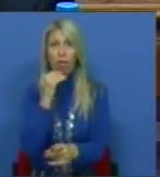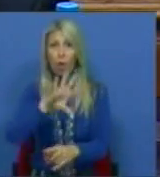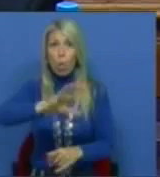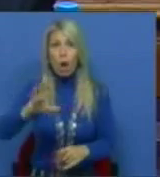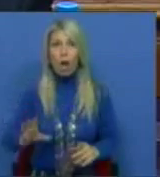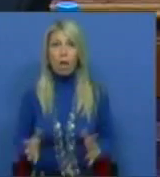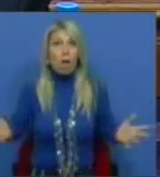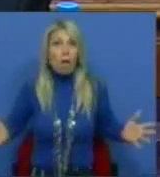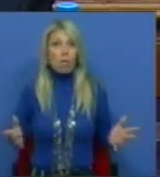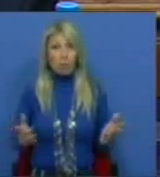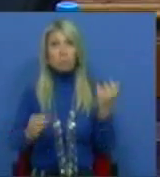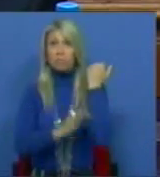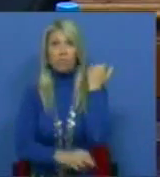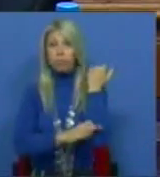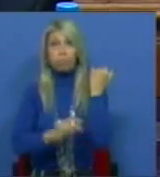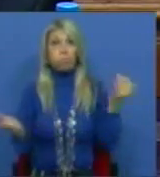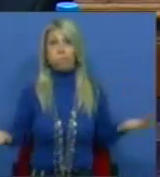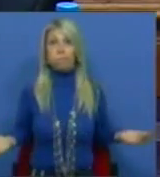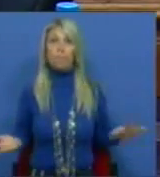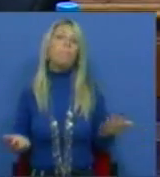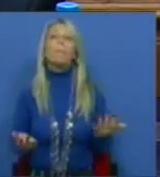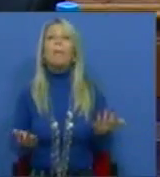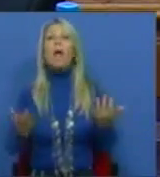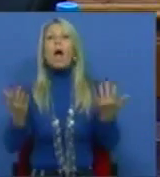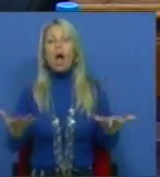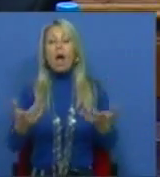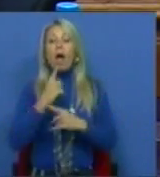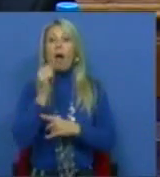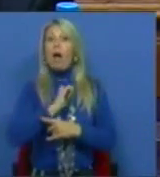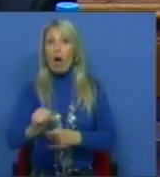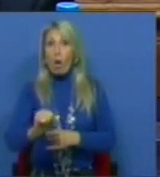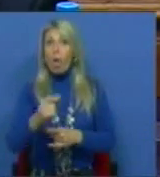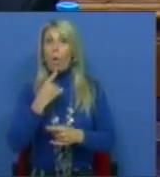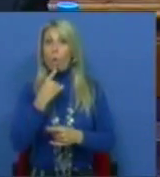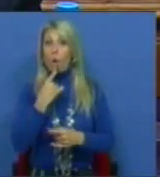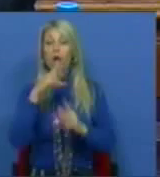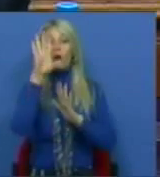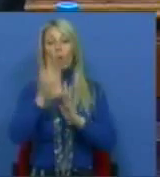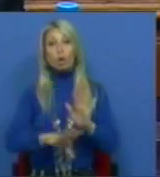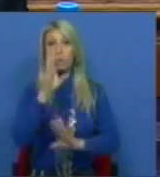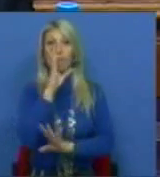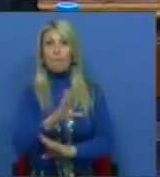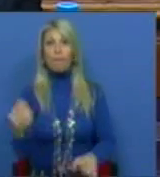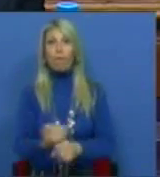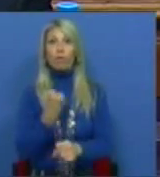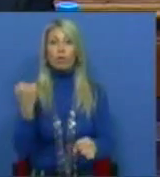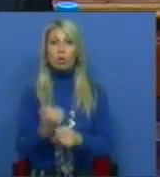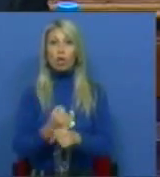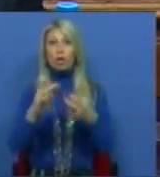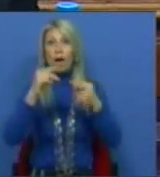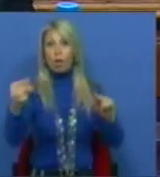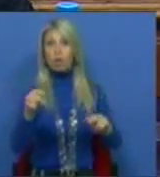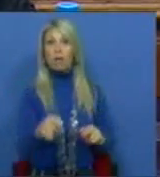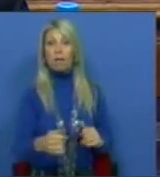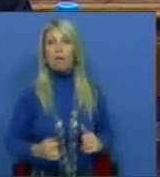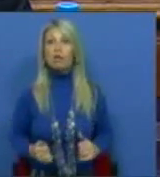menos das freguesias. Mas estava eu a dizer que este ataque violentíssimo às condições para o exercício das funções das